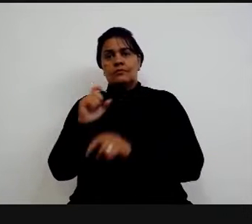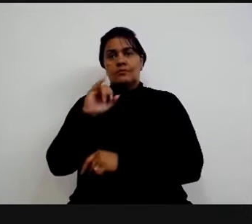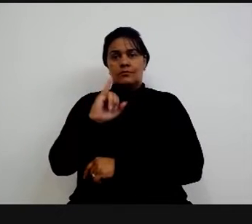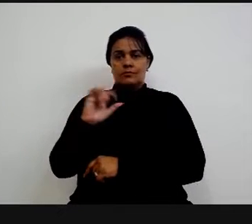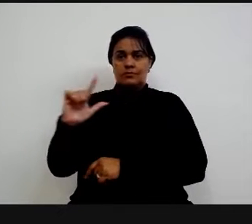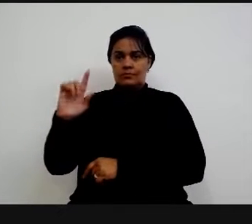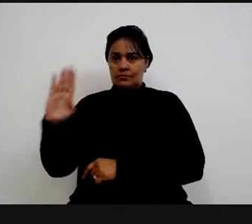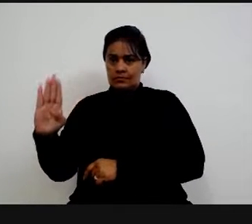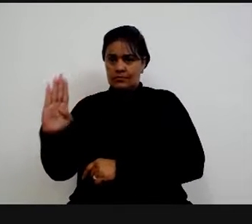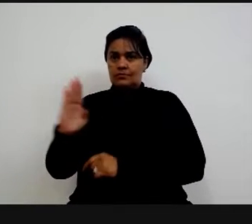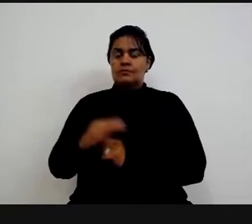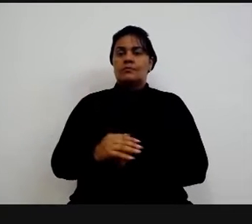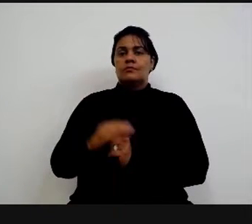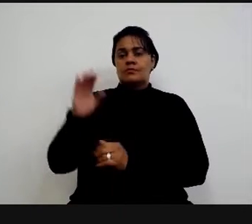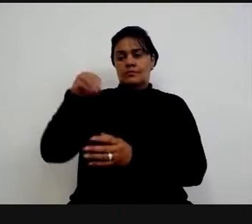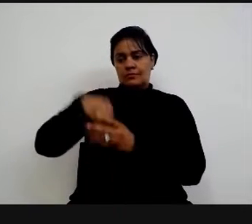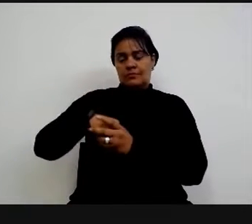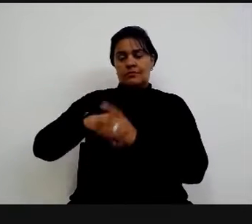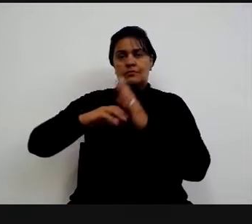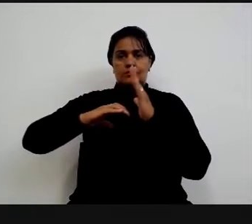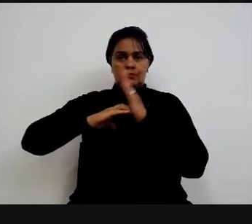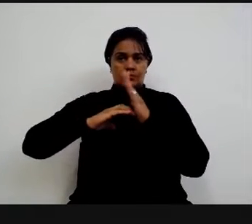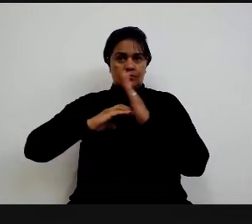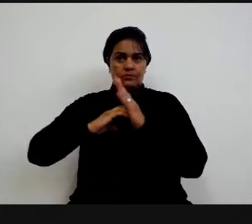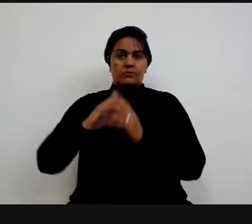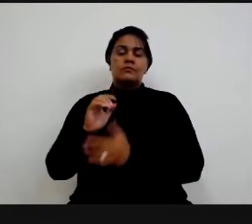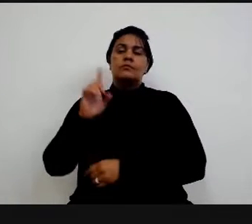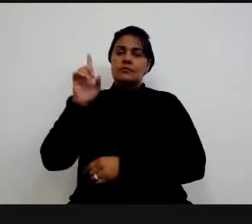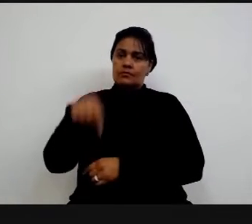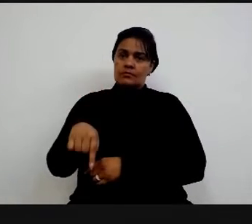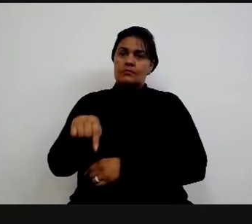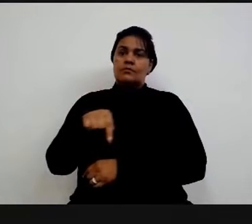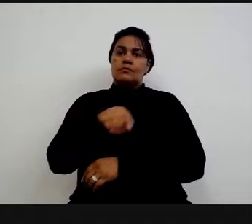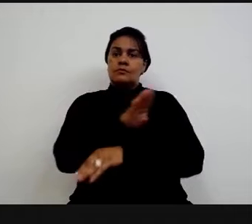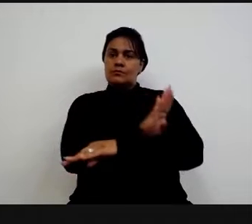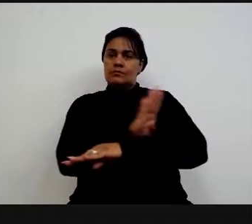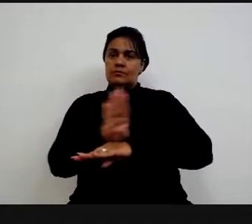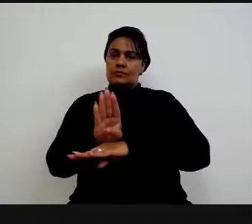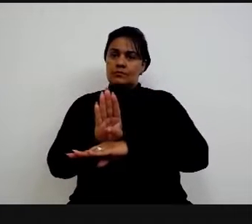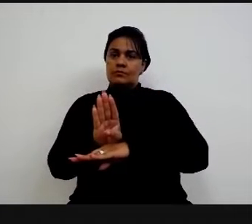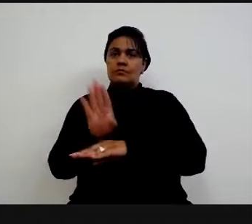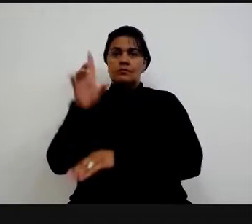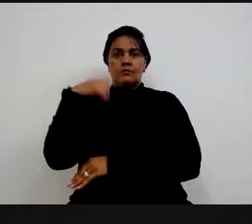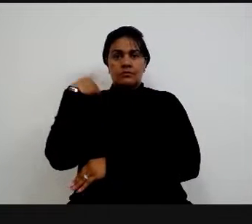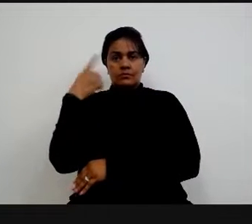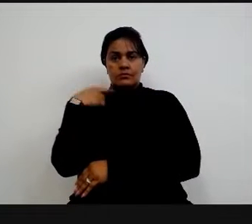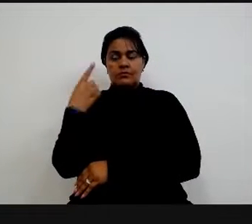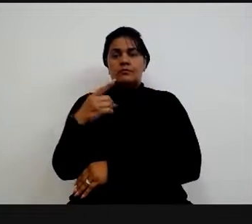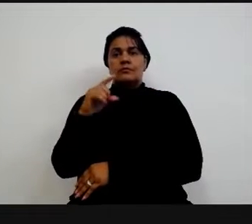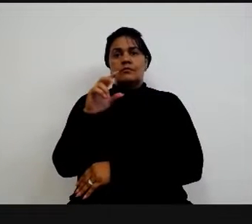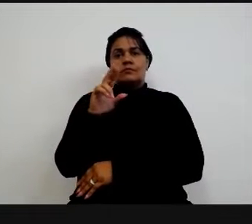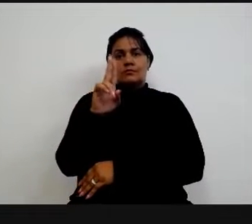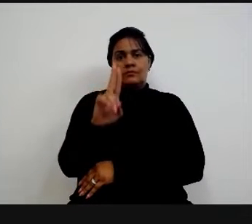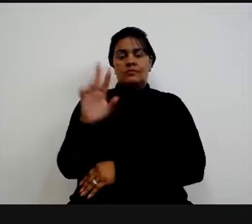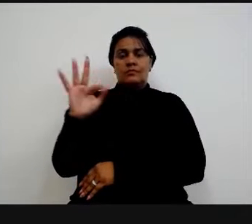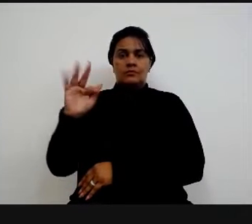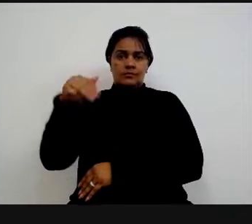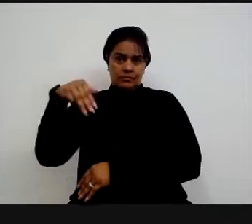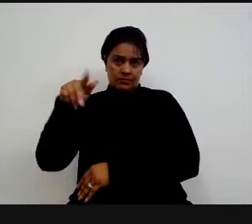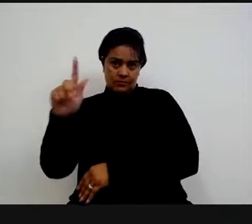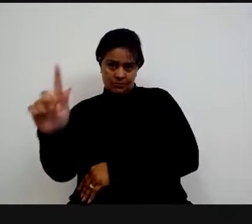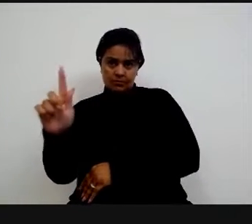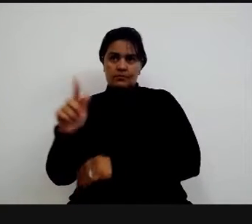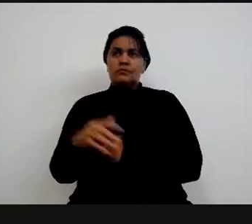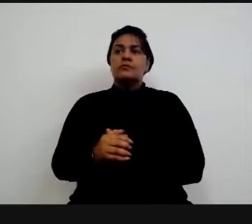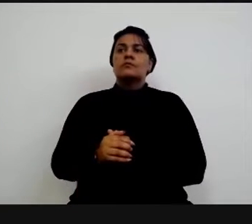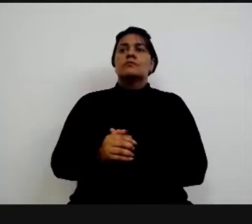Legislativo Brasileiro, ILB, do Senado Federal. É também bacharel em Direito pela Federal de Minas, mestre e doutor